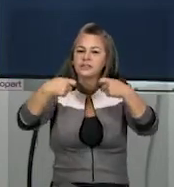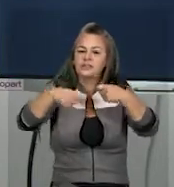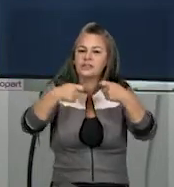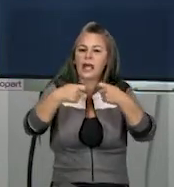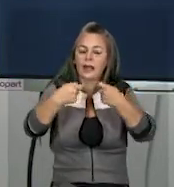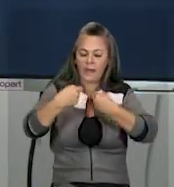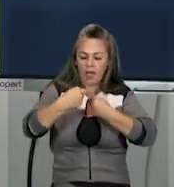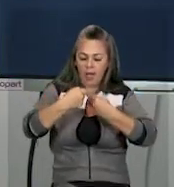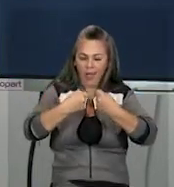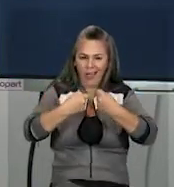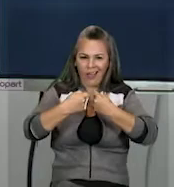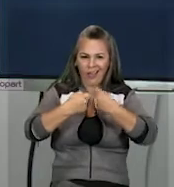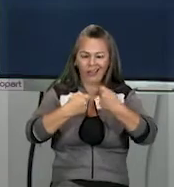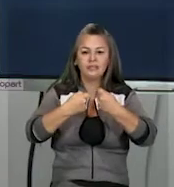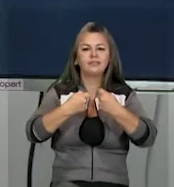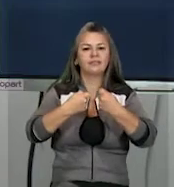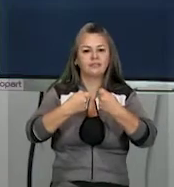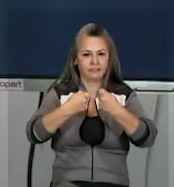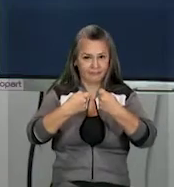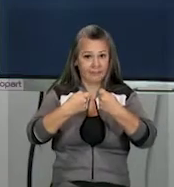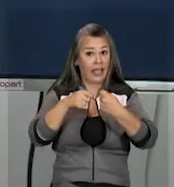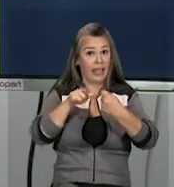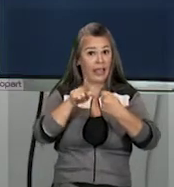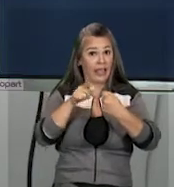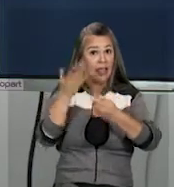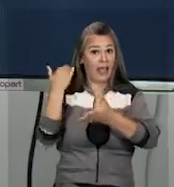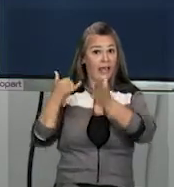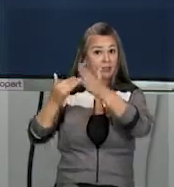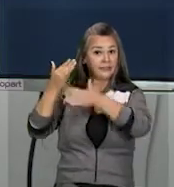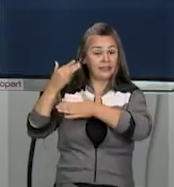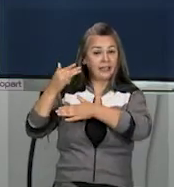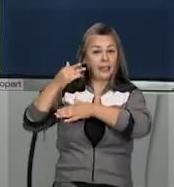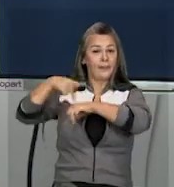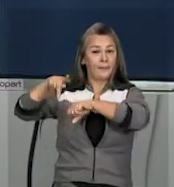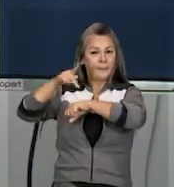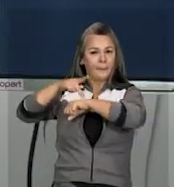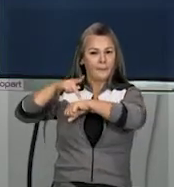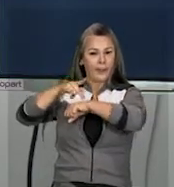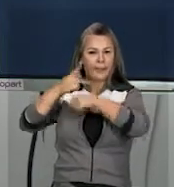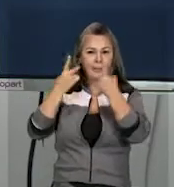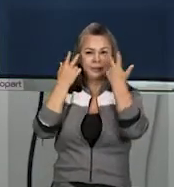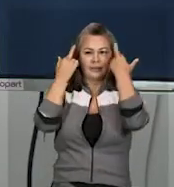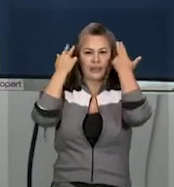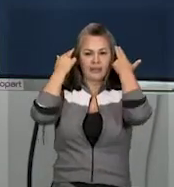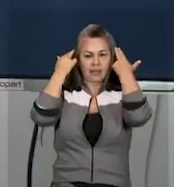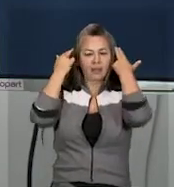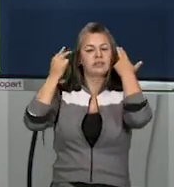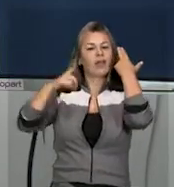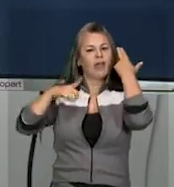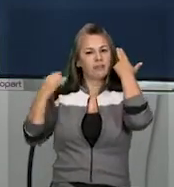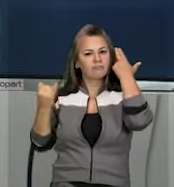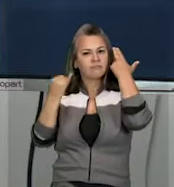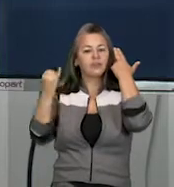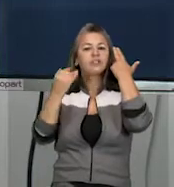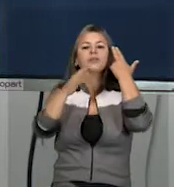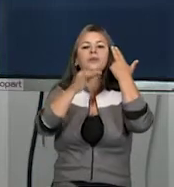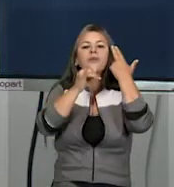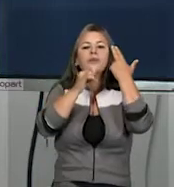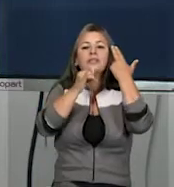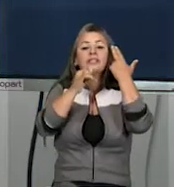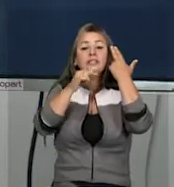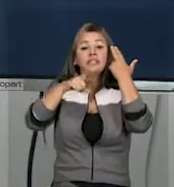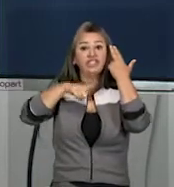na Grécia Antiga que quando uma peça ia ser encenada, o comércio local parava,